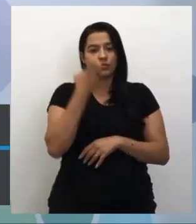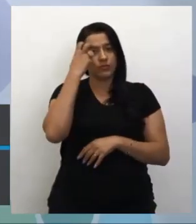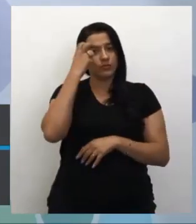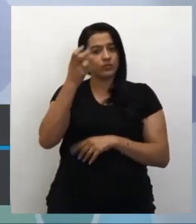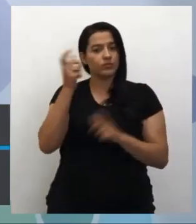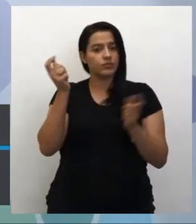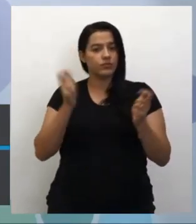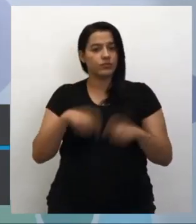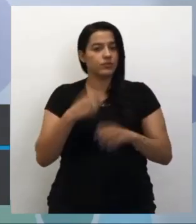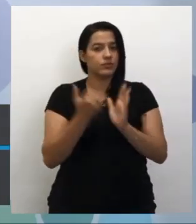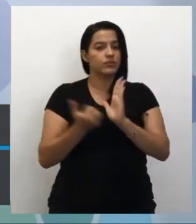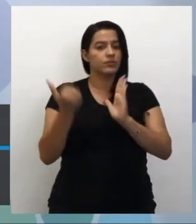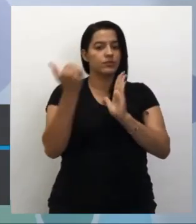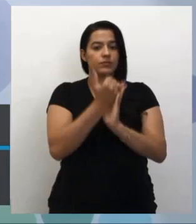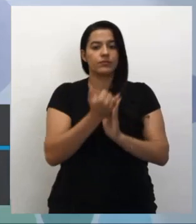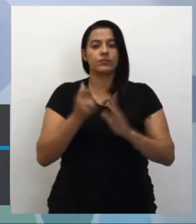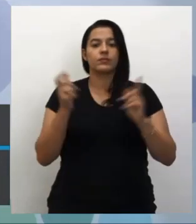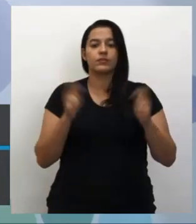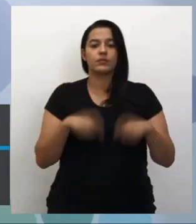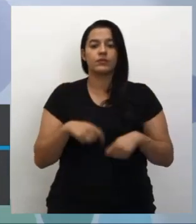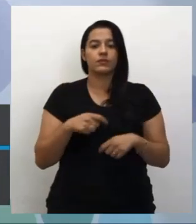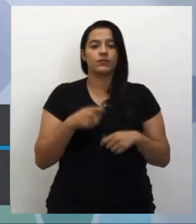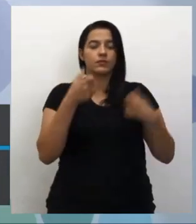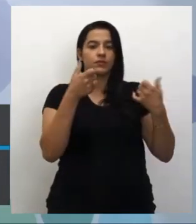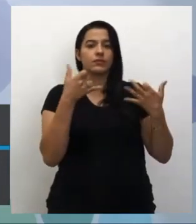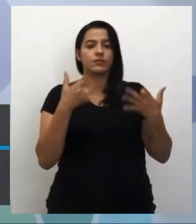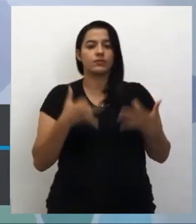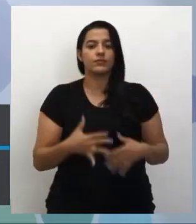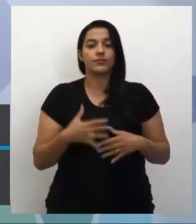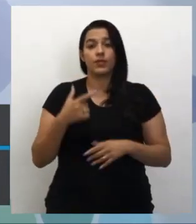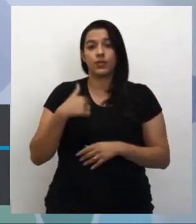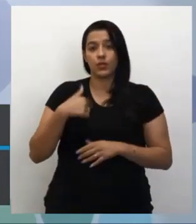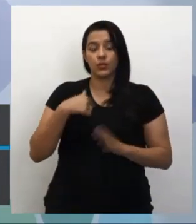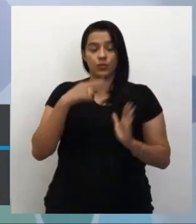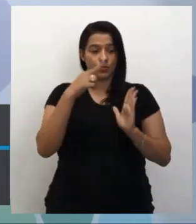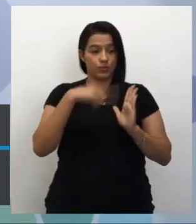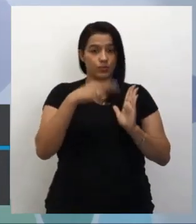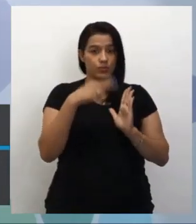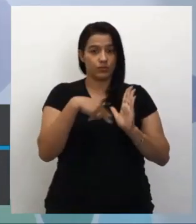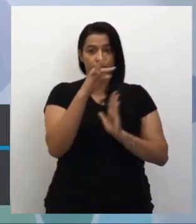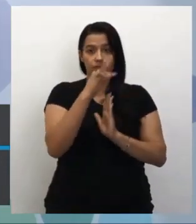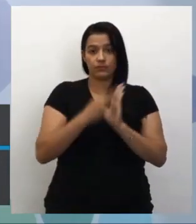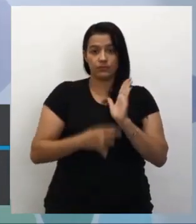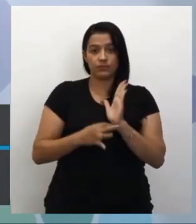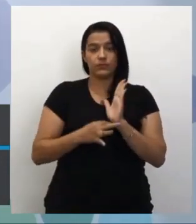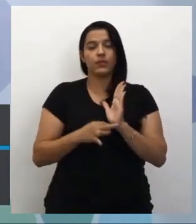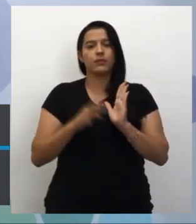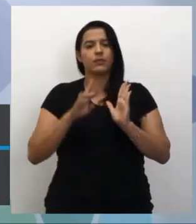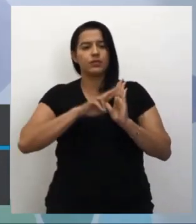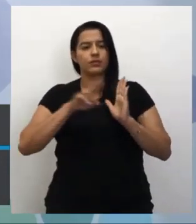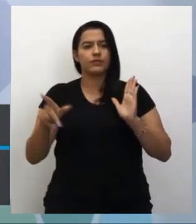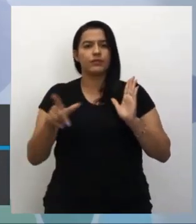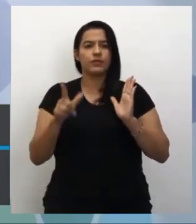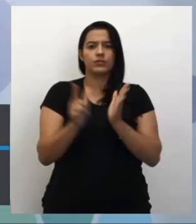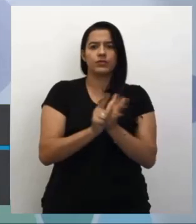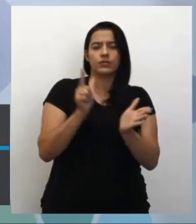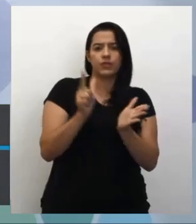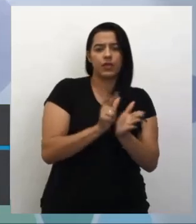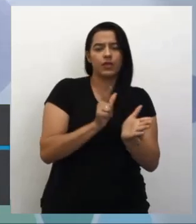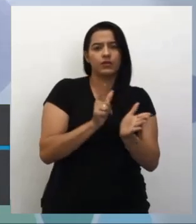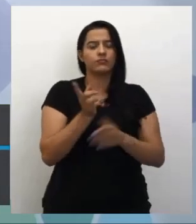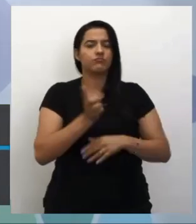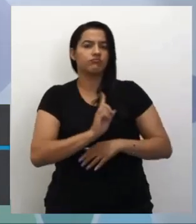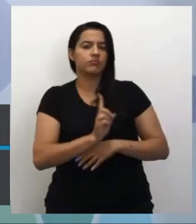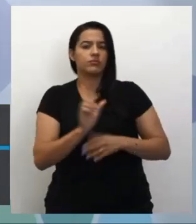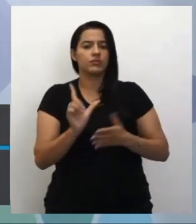podemos ser muito mais, quando a gente pega e faz assim, olha, tá, estou lendo um texto, mas o que diferencia um texto literário de não literário? Porque